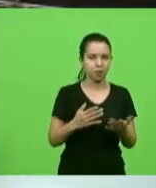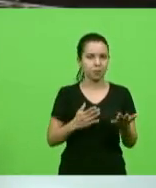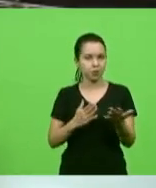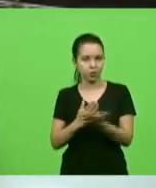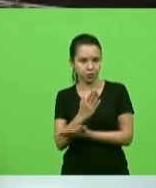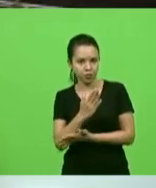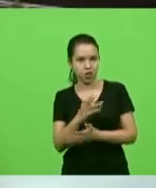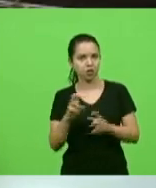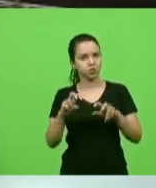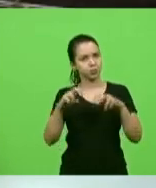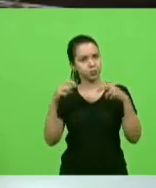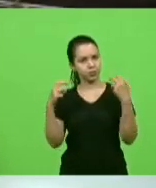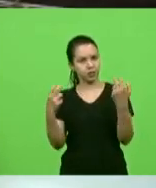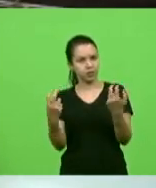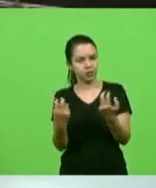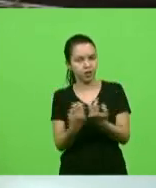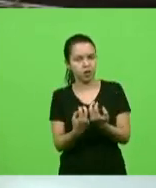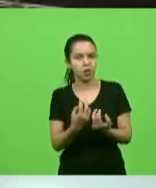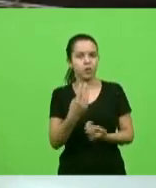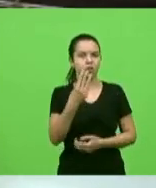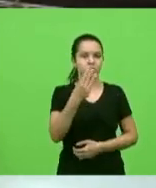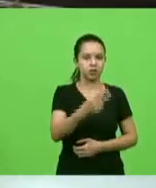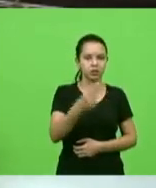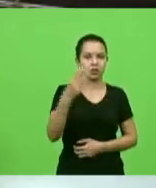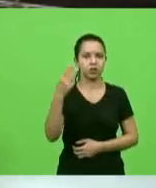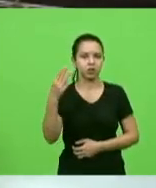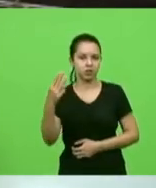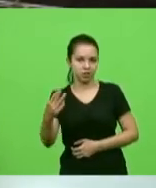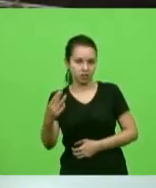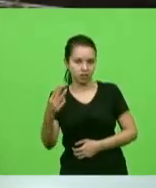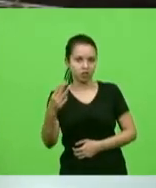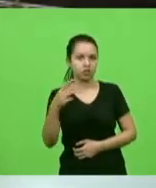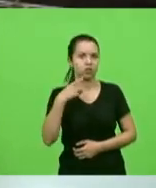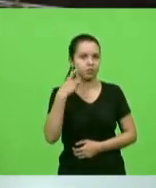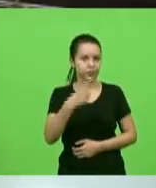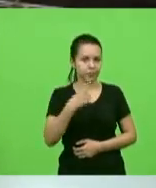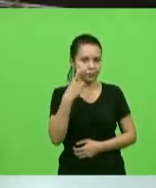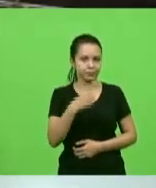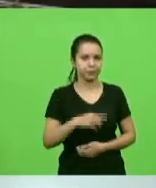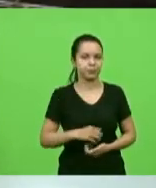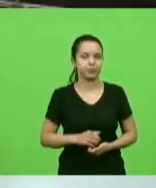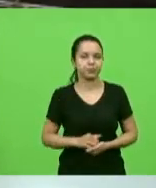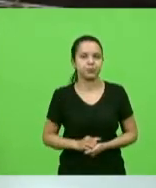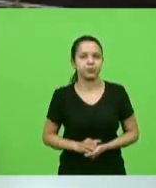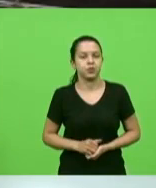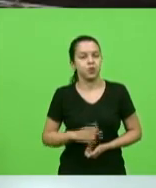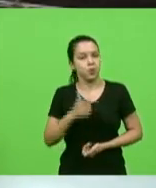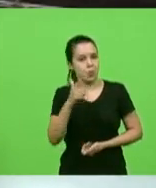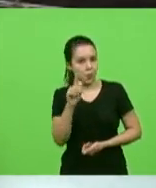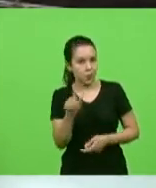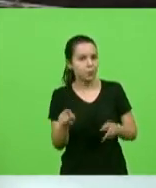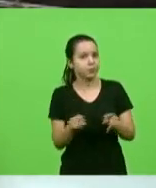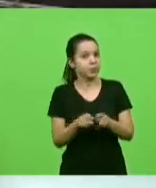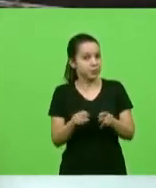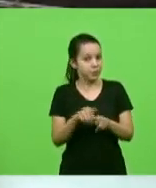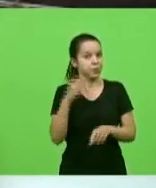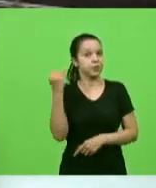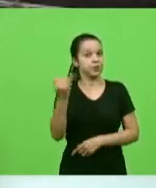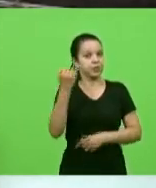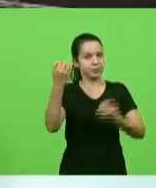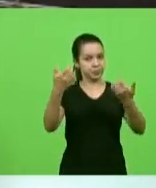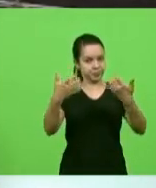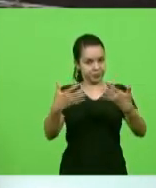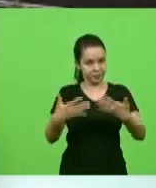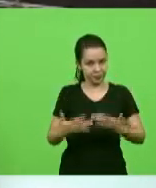aprovada em plenário por 33 deputados outro fato que faço questão de destacar